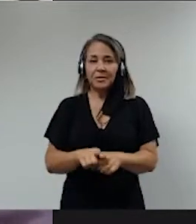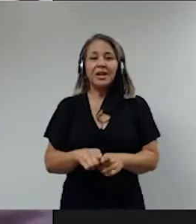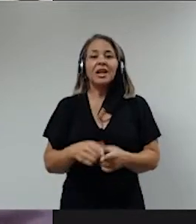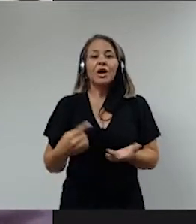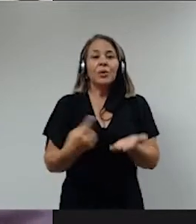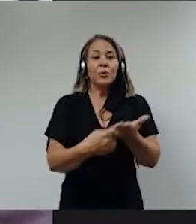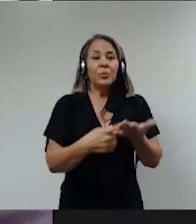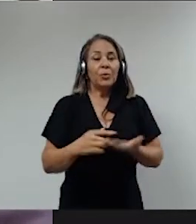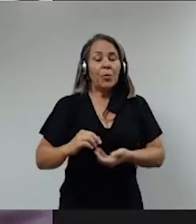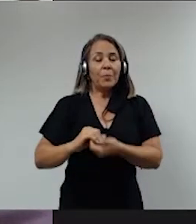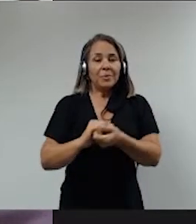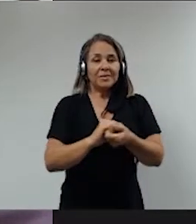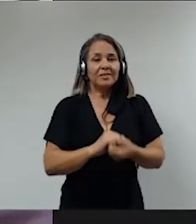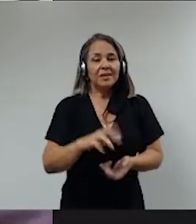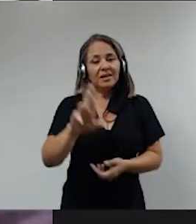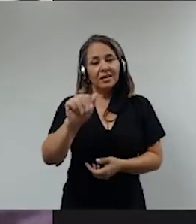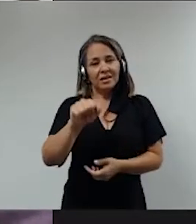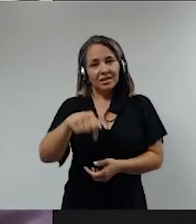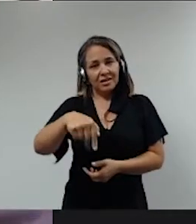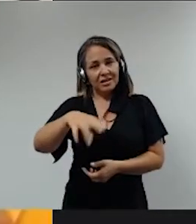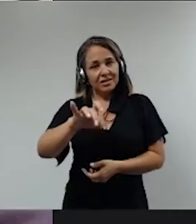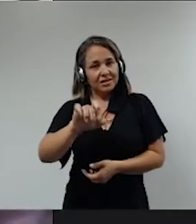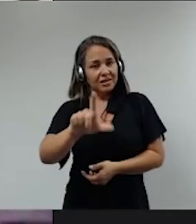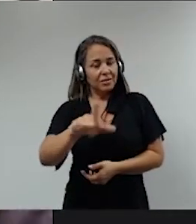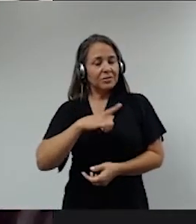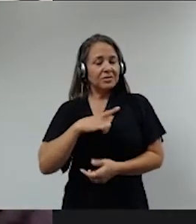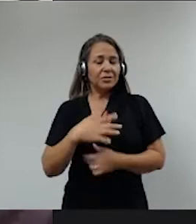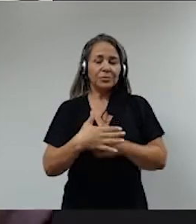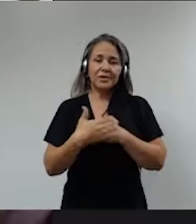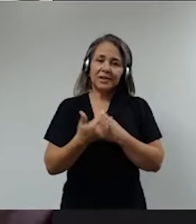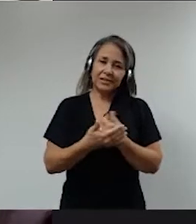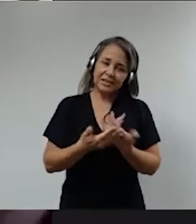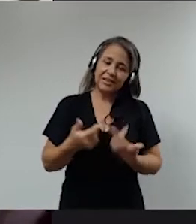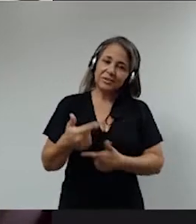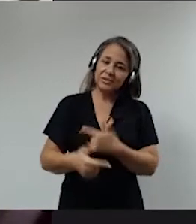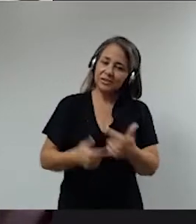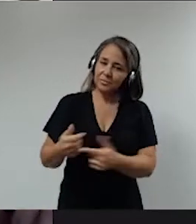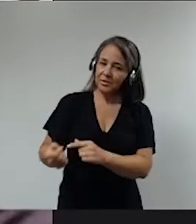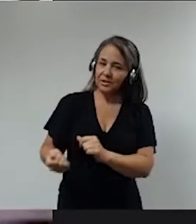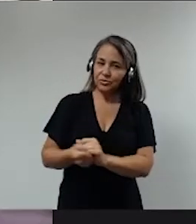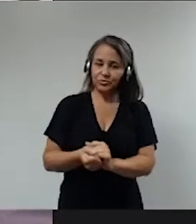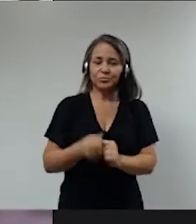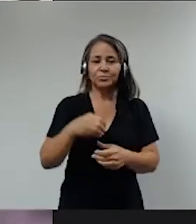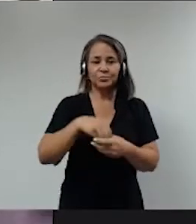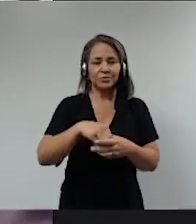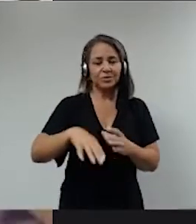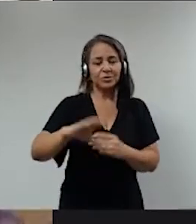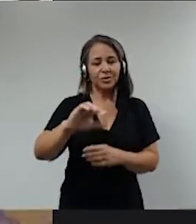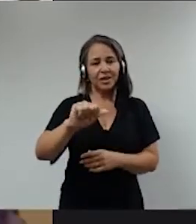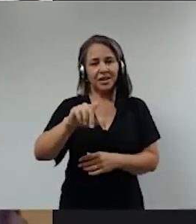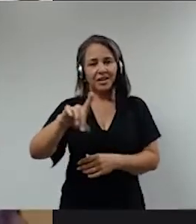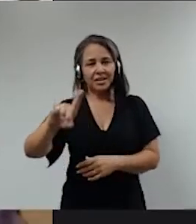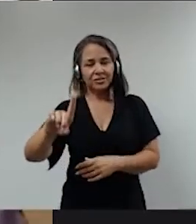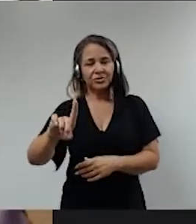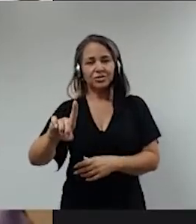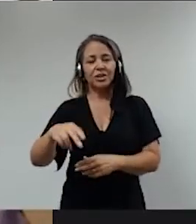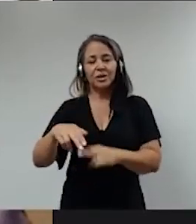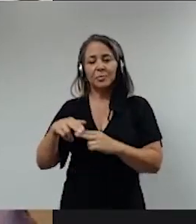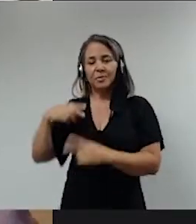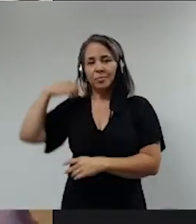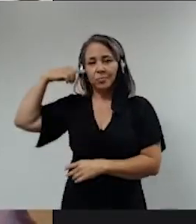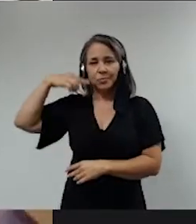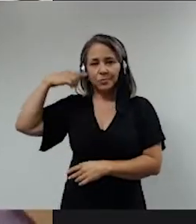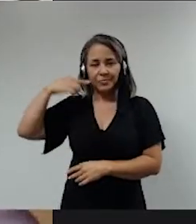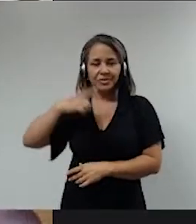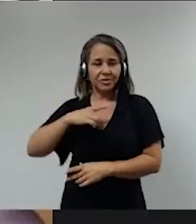Raquel Cândido, tenho muito carinho, trabalha com a gente lá no CAD, né, mas na parte da advocacia, então tenho um respeito